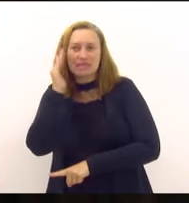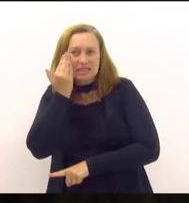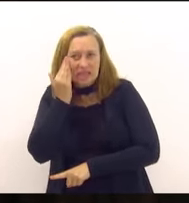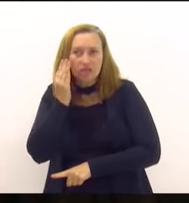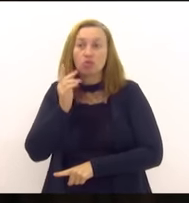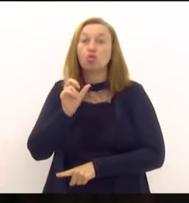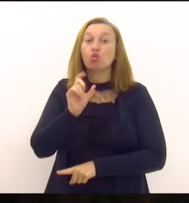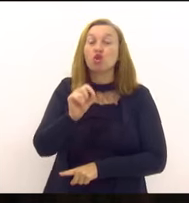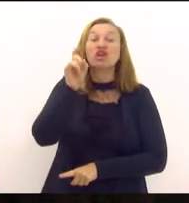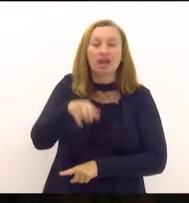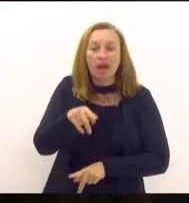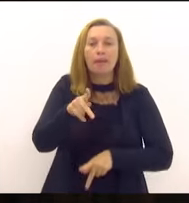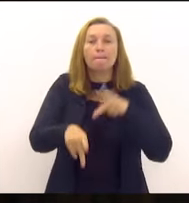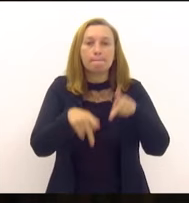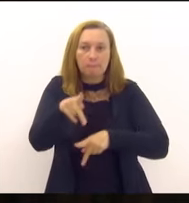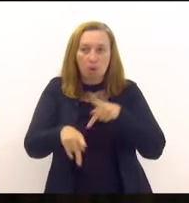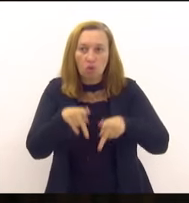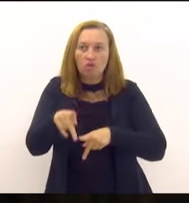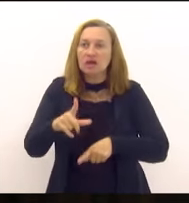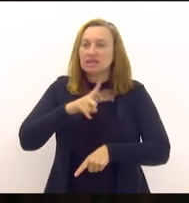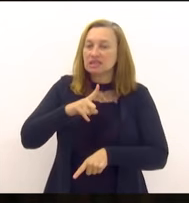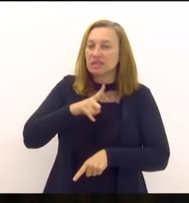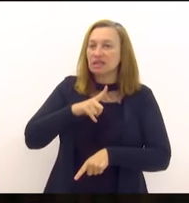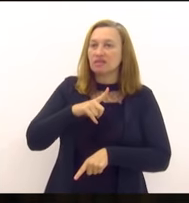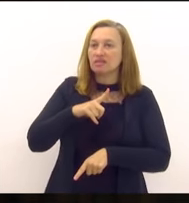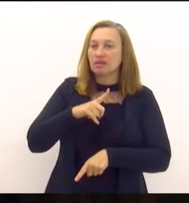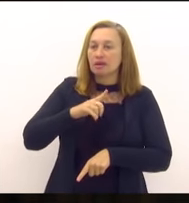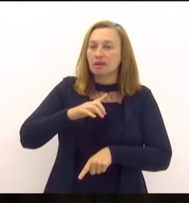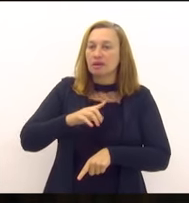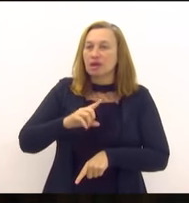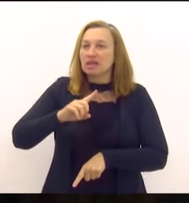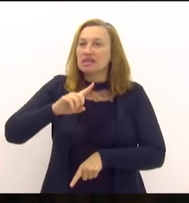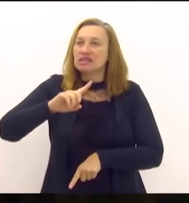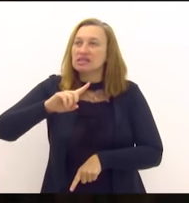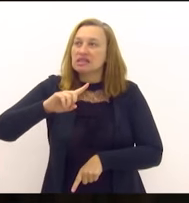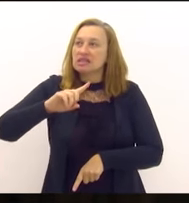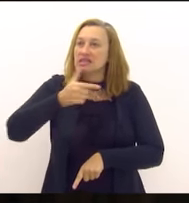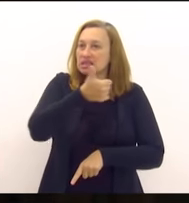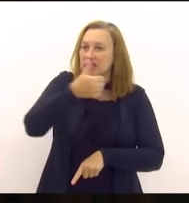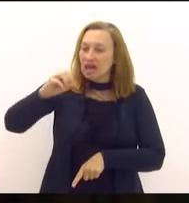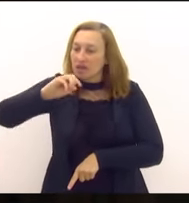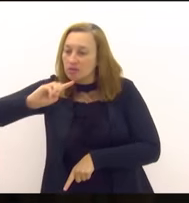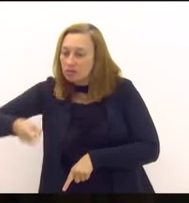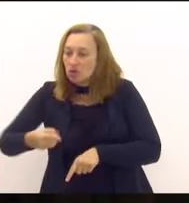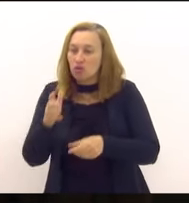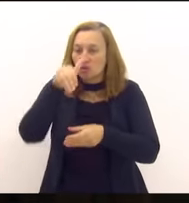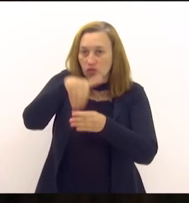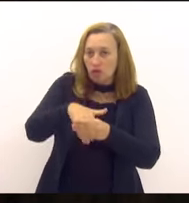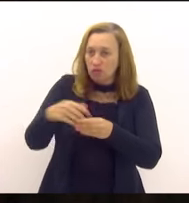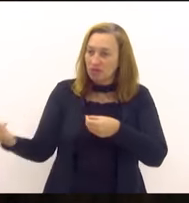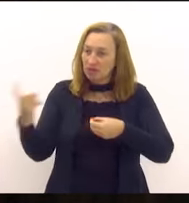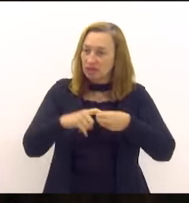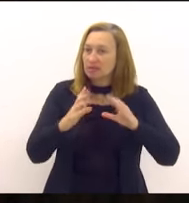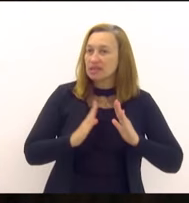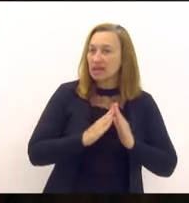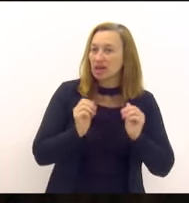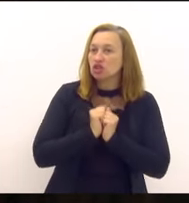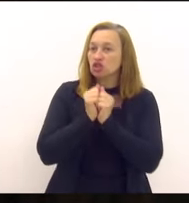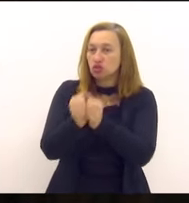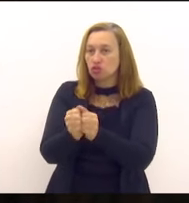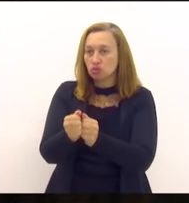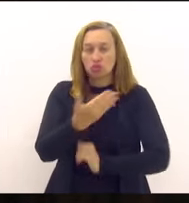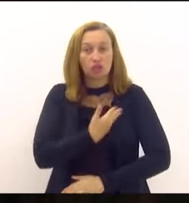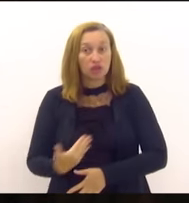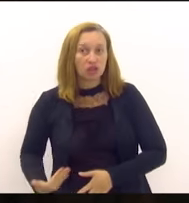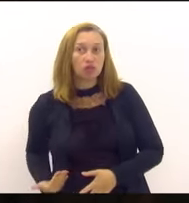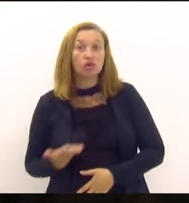do povo. Tive quase 100 mil votos para retornar a essa casa. E junto do governador e dos senhores, independente de bandeira política, a